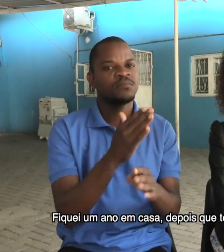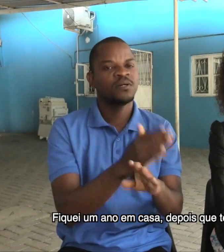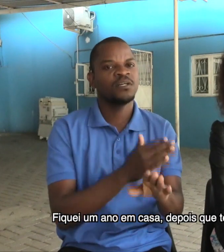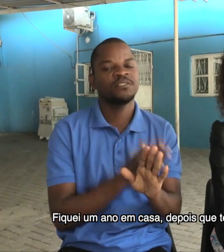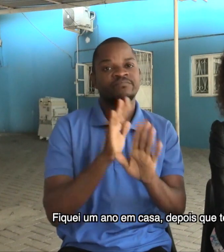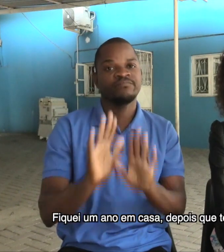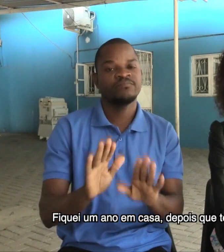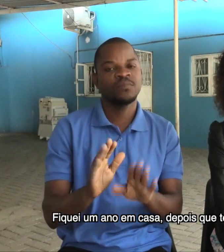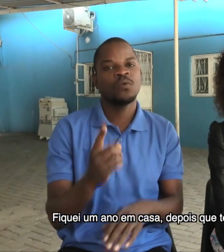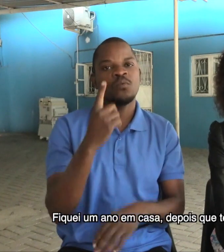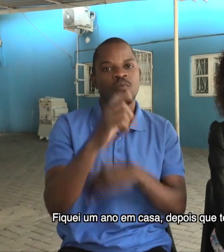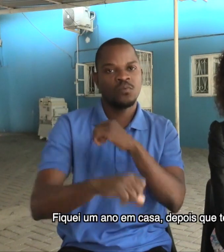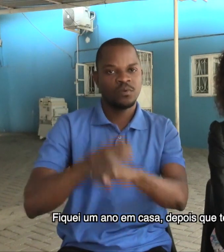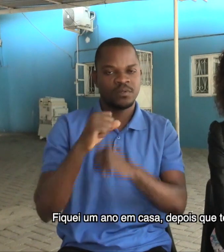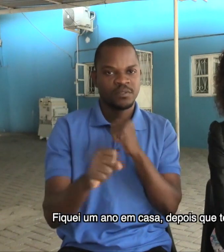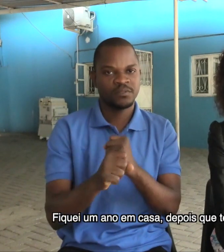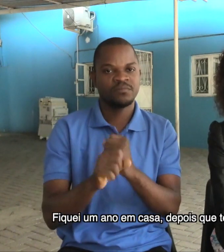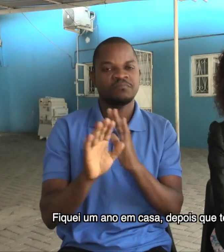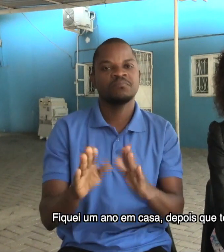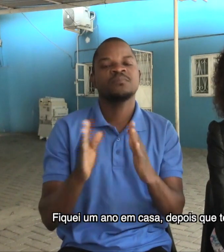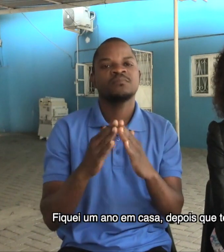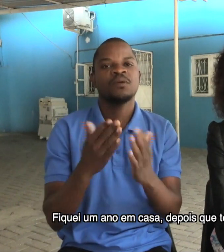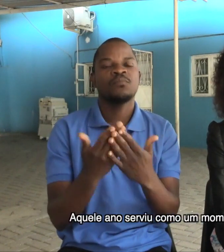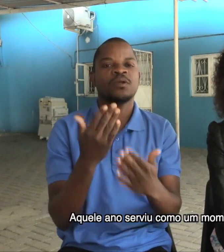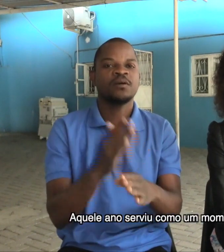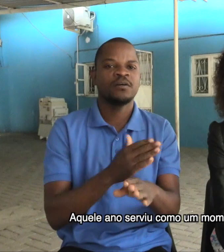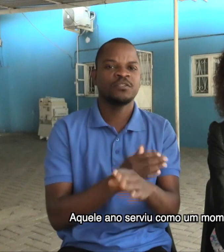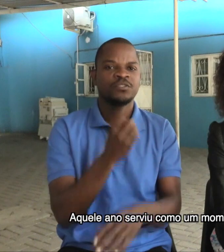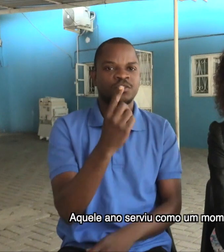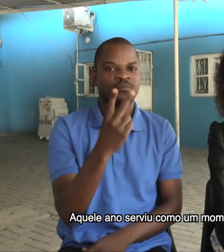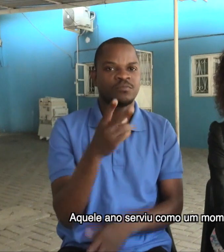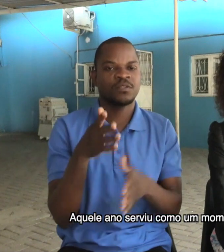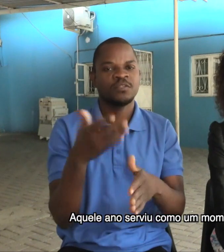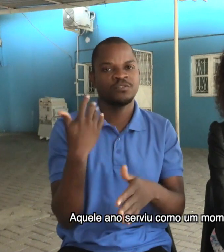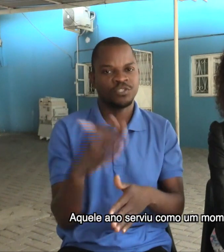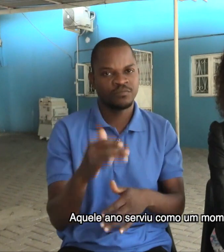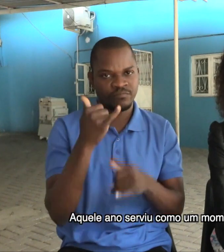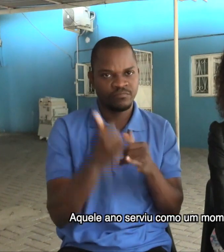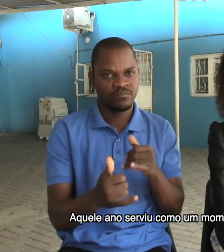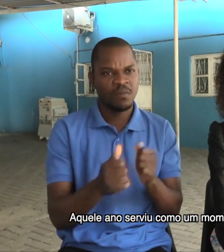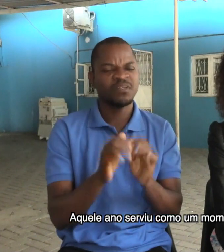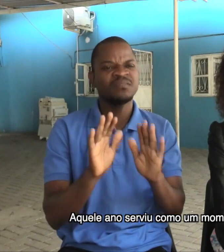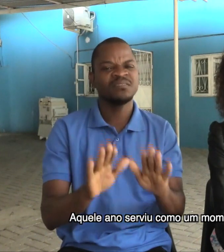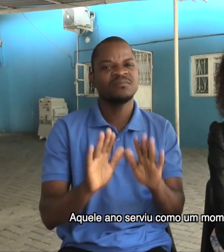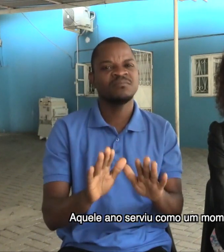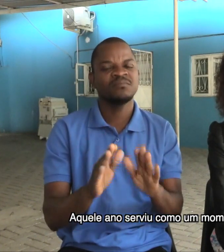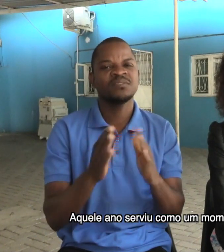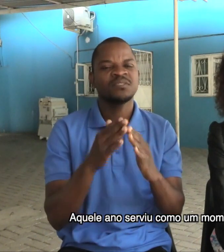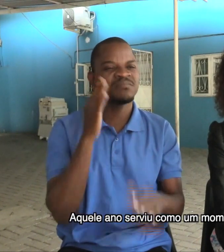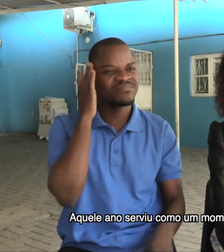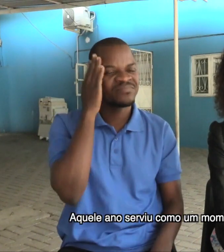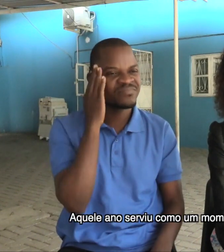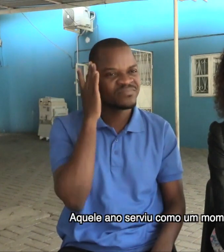1 ano em casa depois de terminar a minha 12ª classe. E naquele ano em casa serviu como um momento de